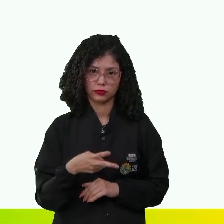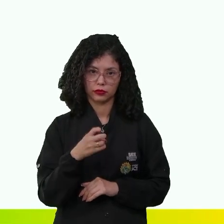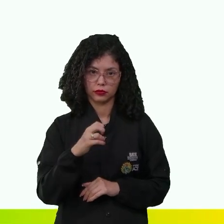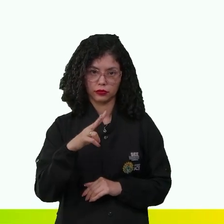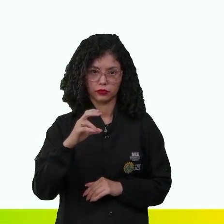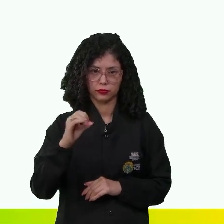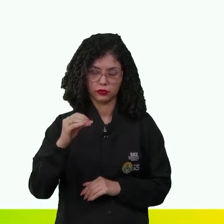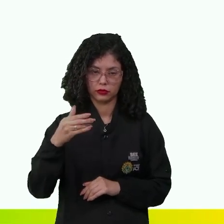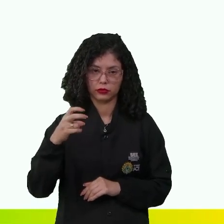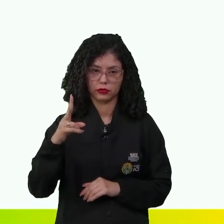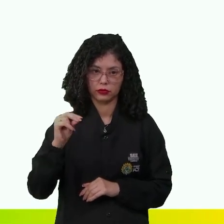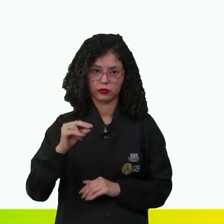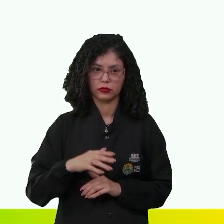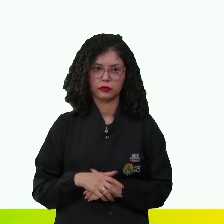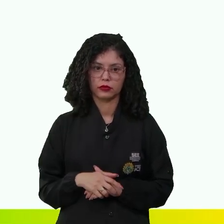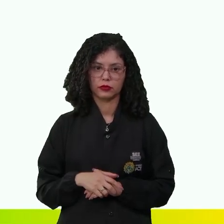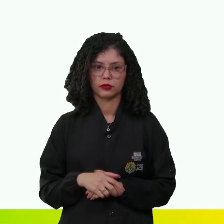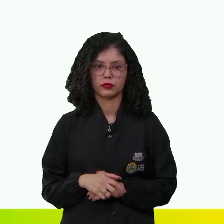2.550.